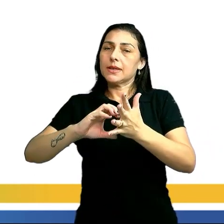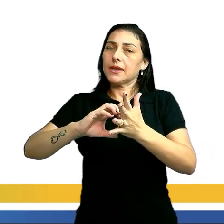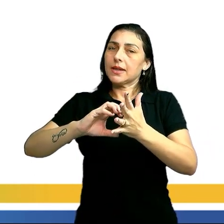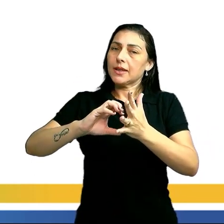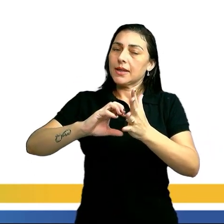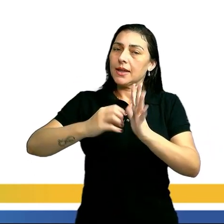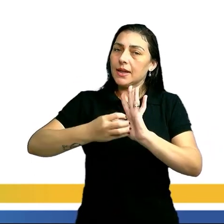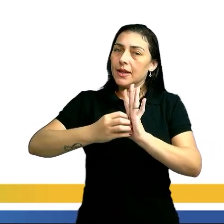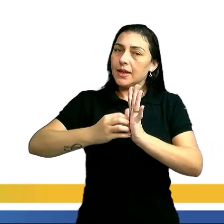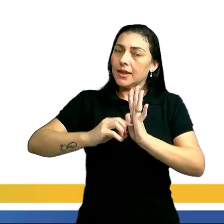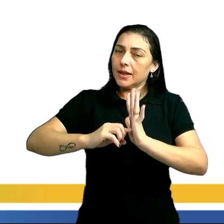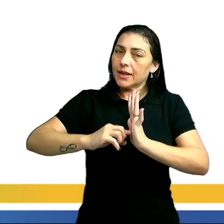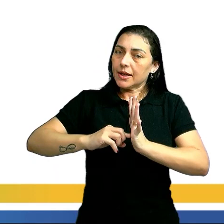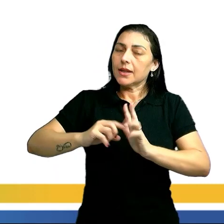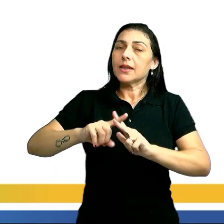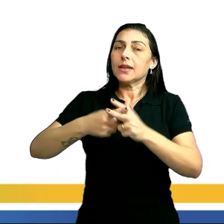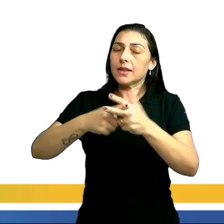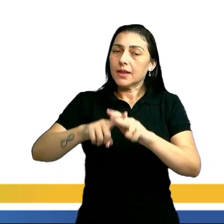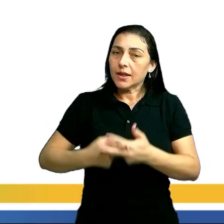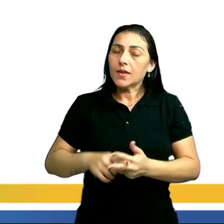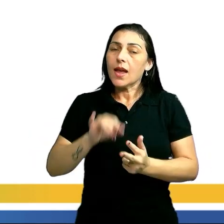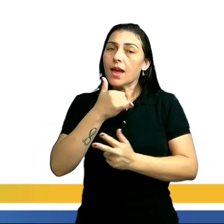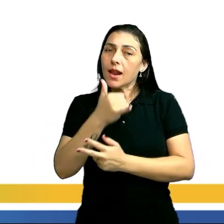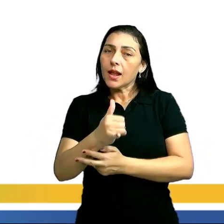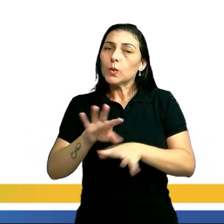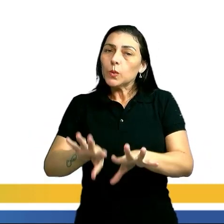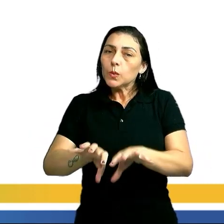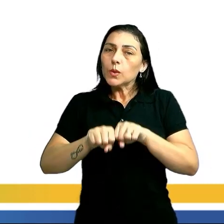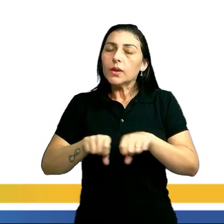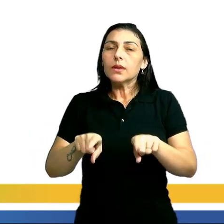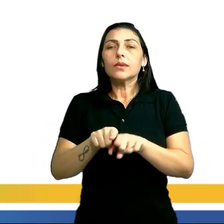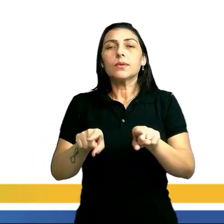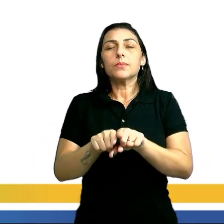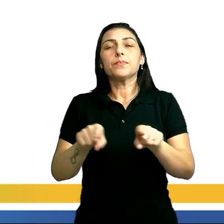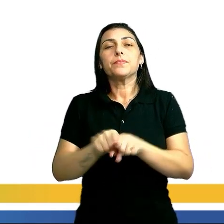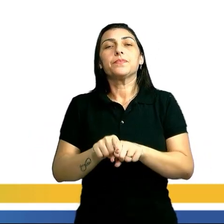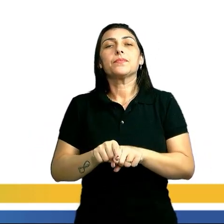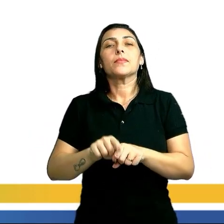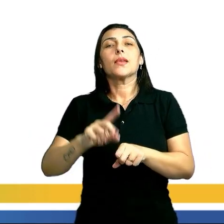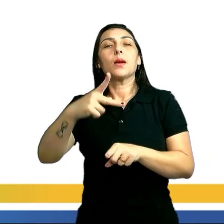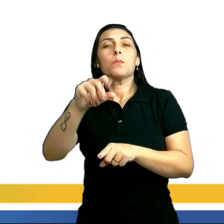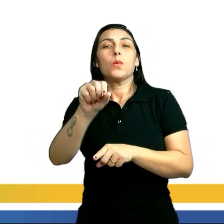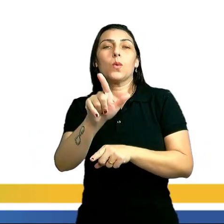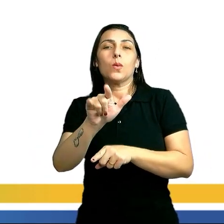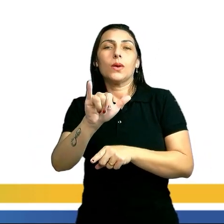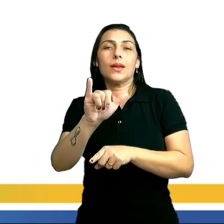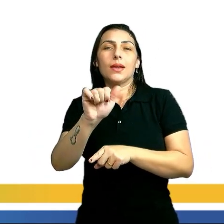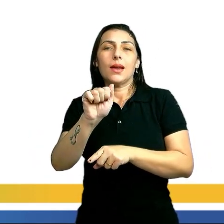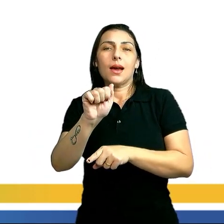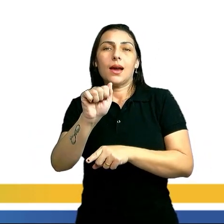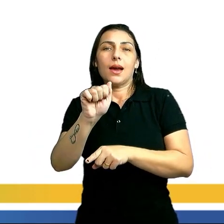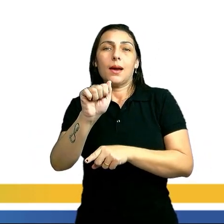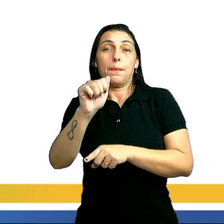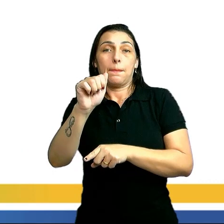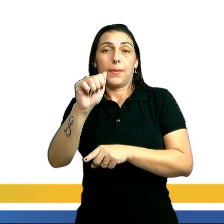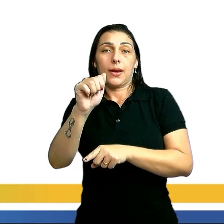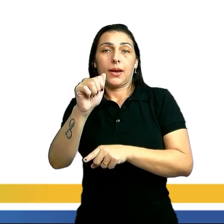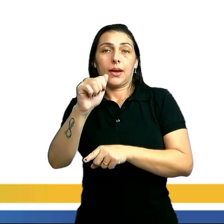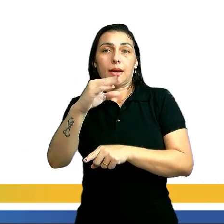ópticas, elétricas e superabsorventes. A poliacrilamida, que é o